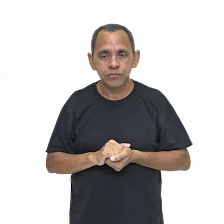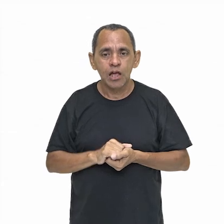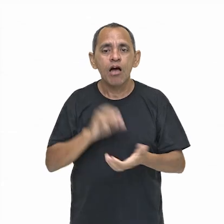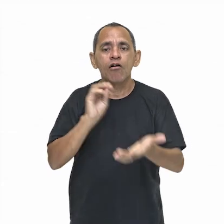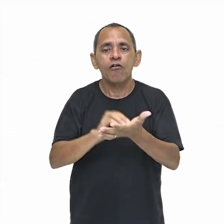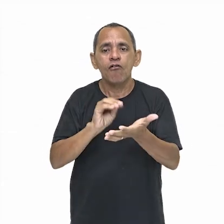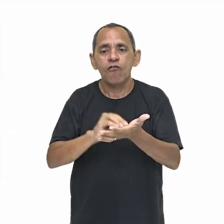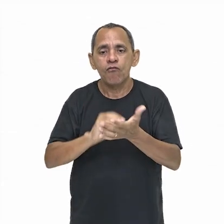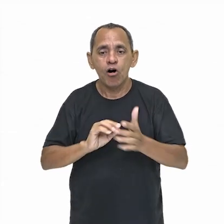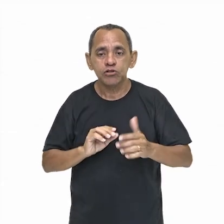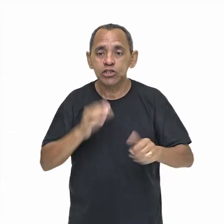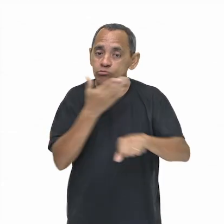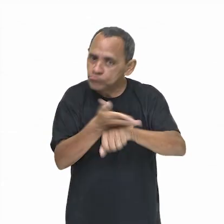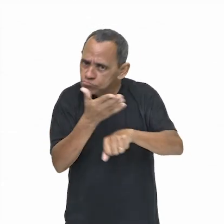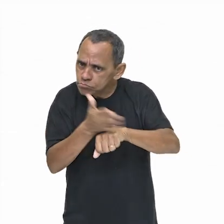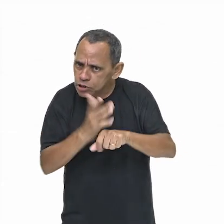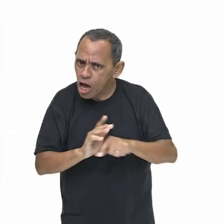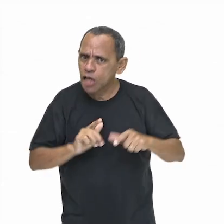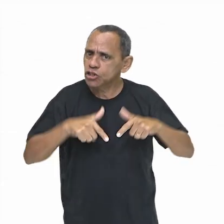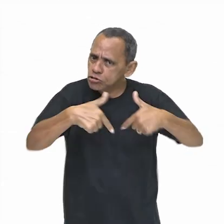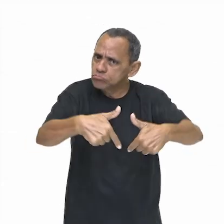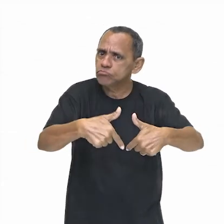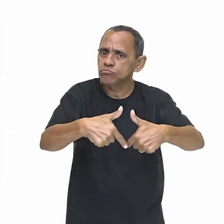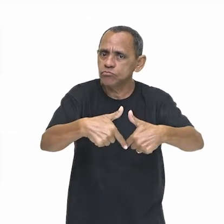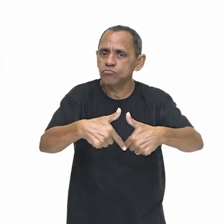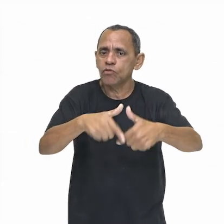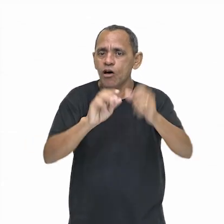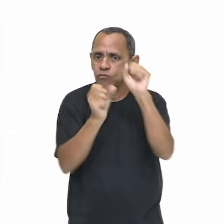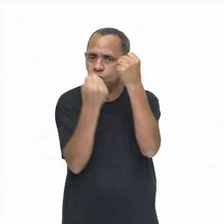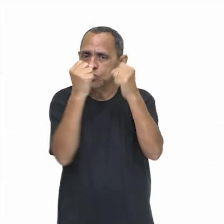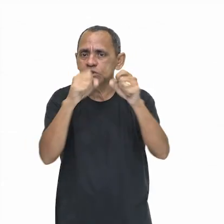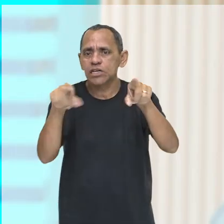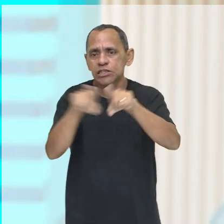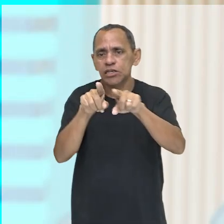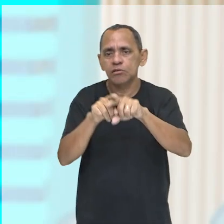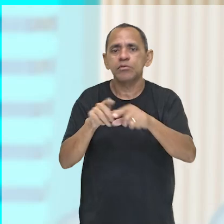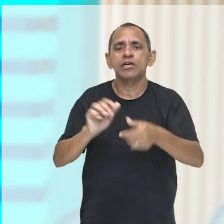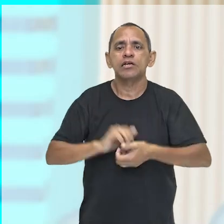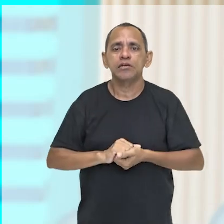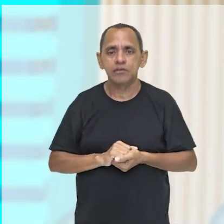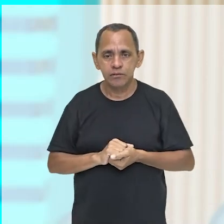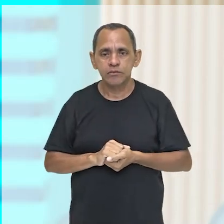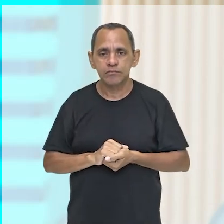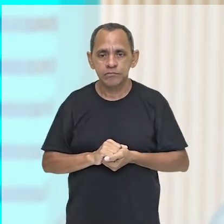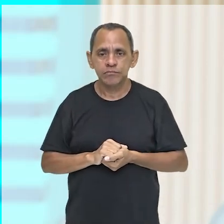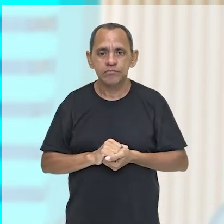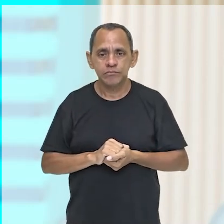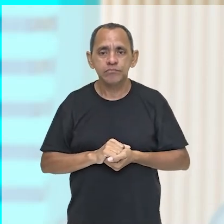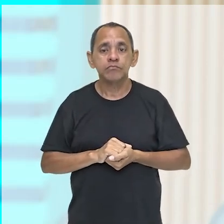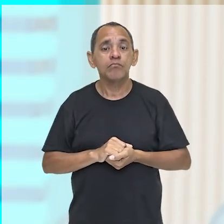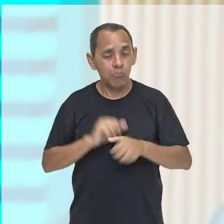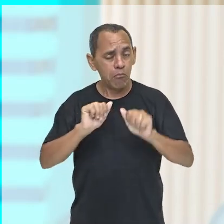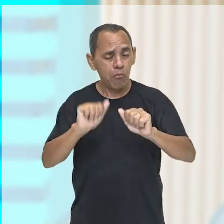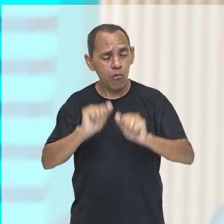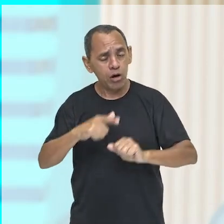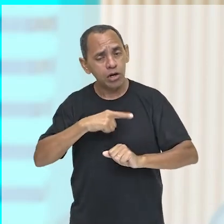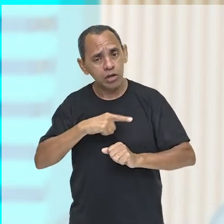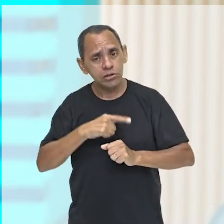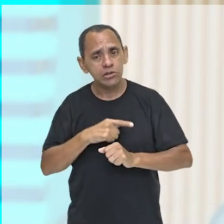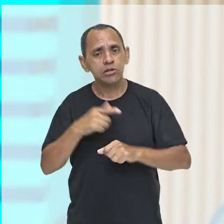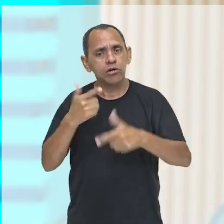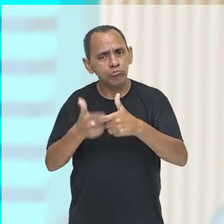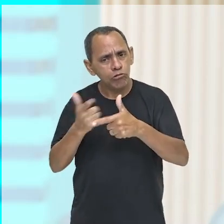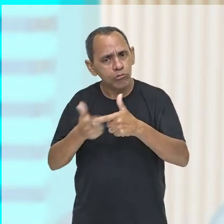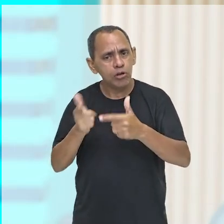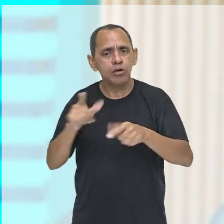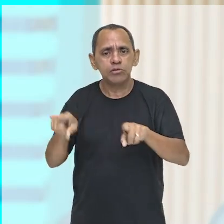física, então está sujeito a esses males aí chamado hipertensão arterial.